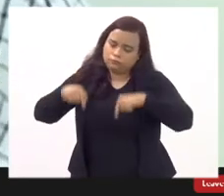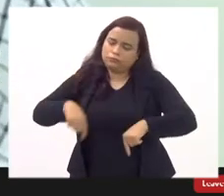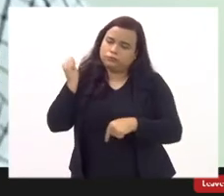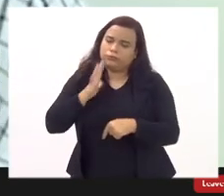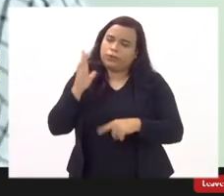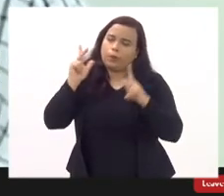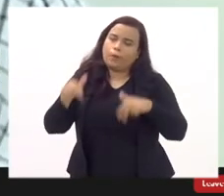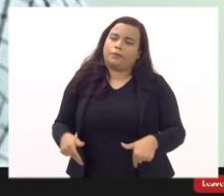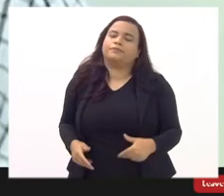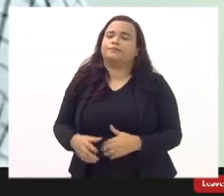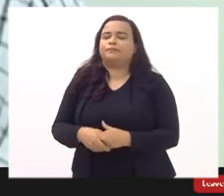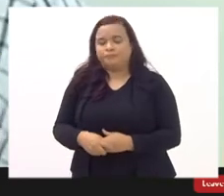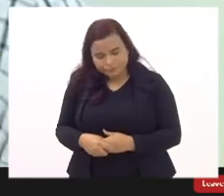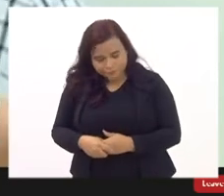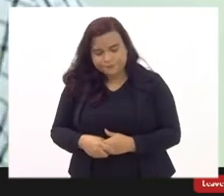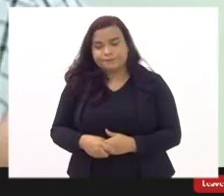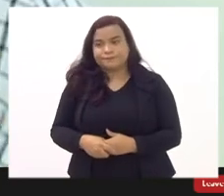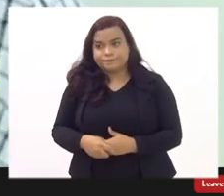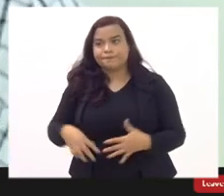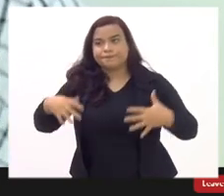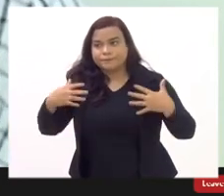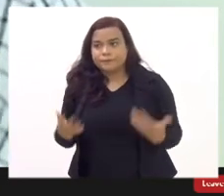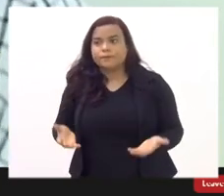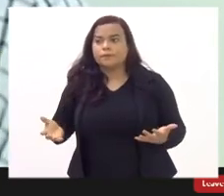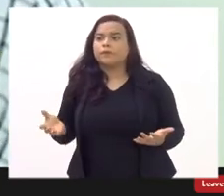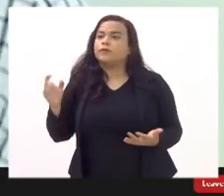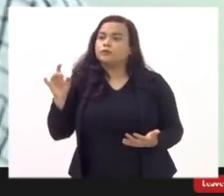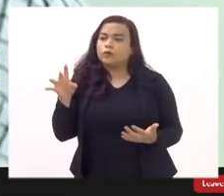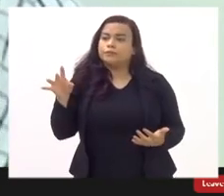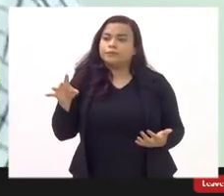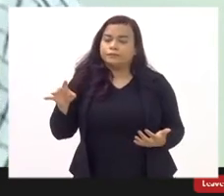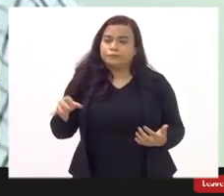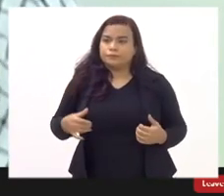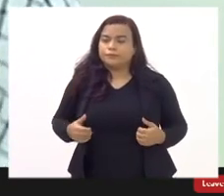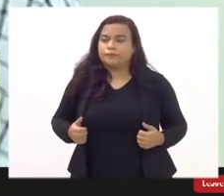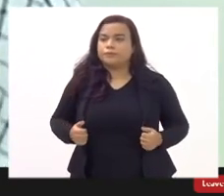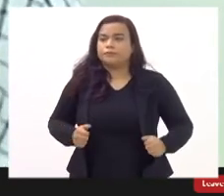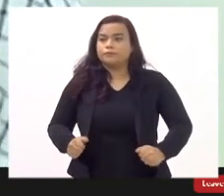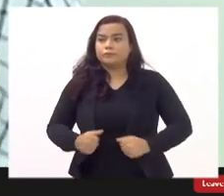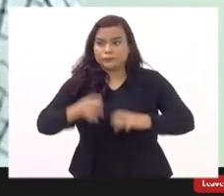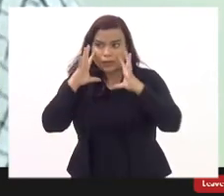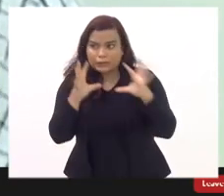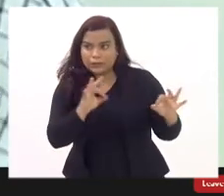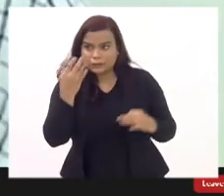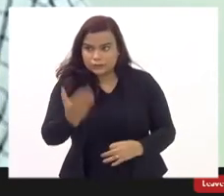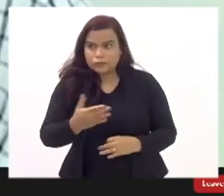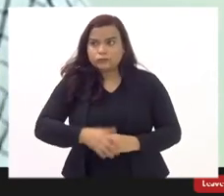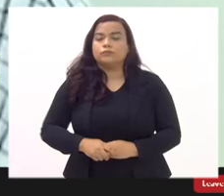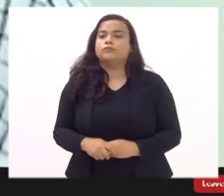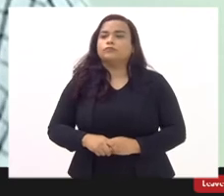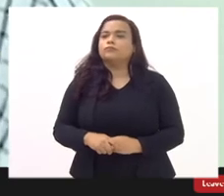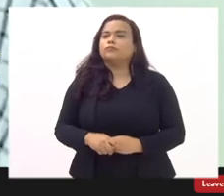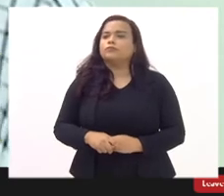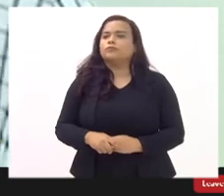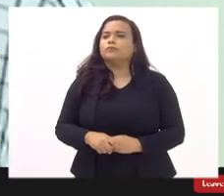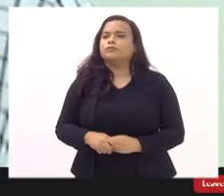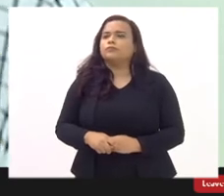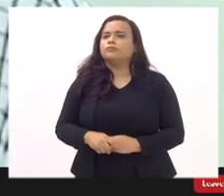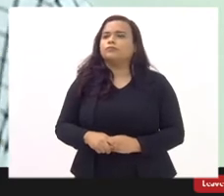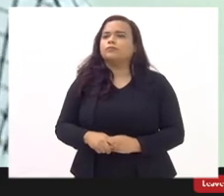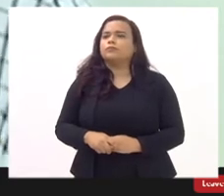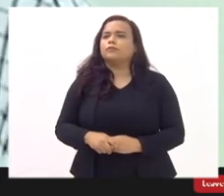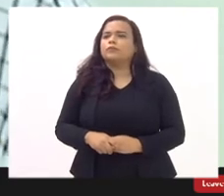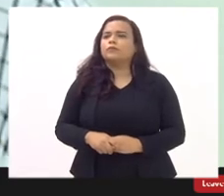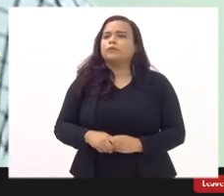Então, apenas como forma de chamar a atenção para esse assunto, mas o que torna o